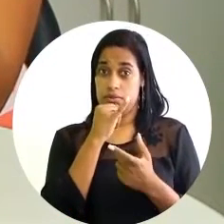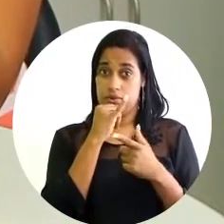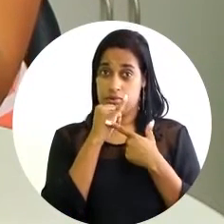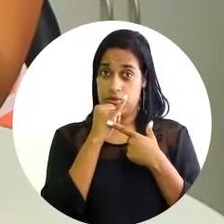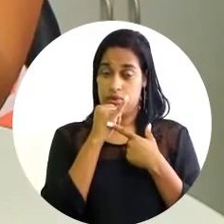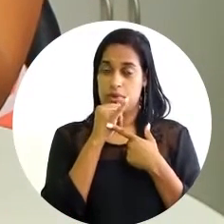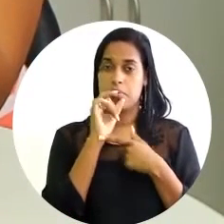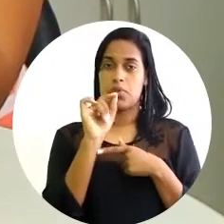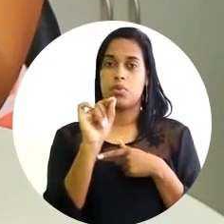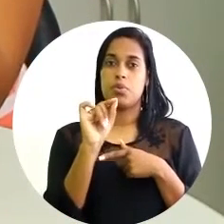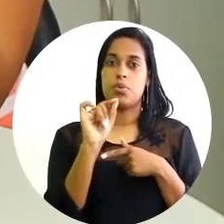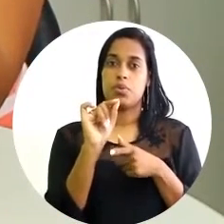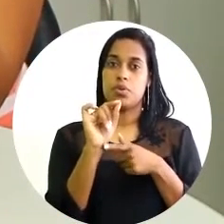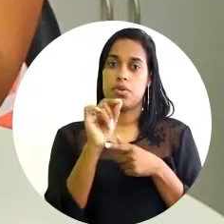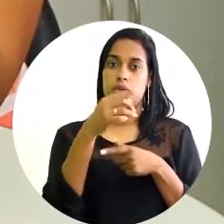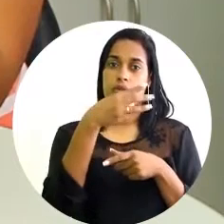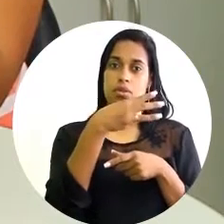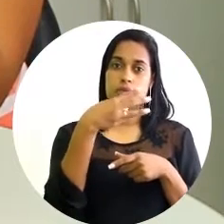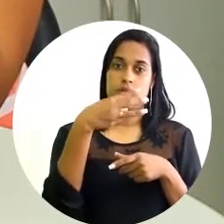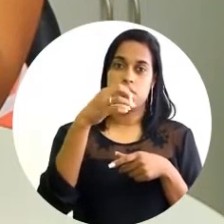como exemplo o elemento